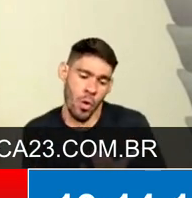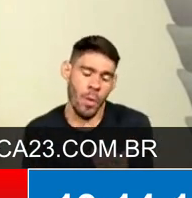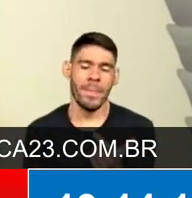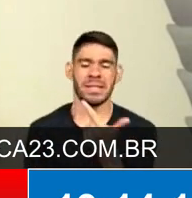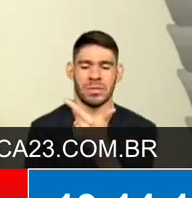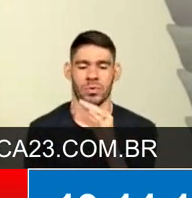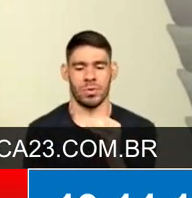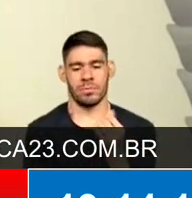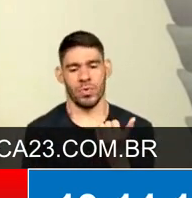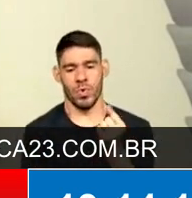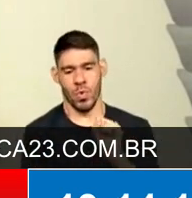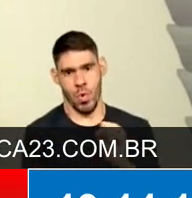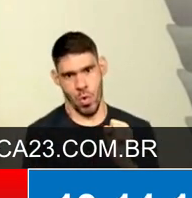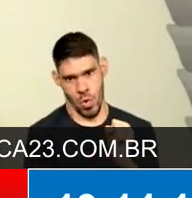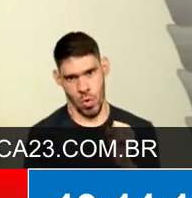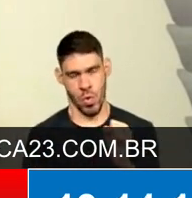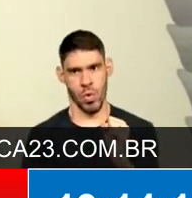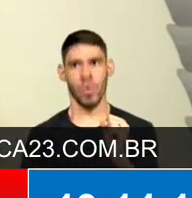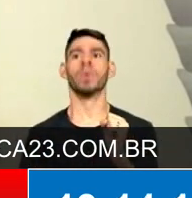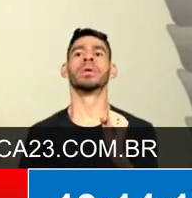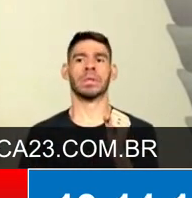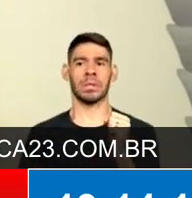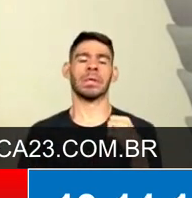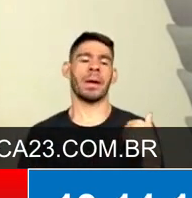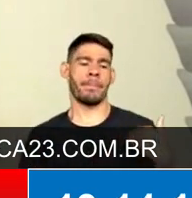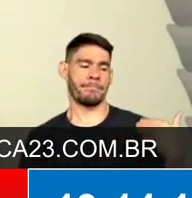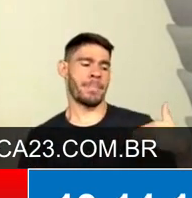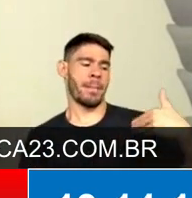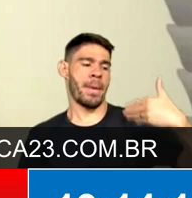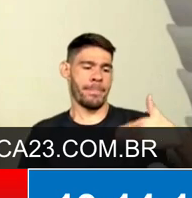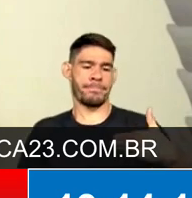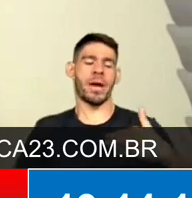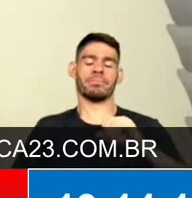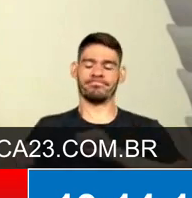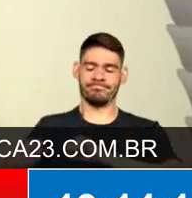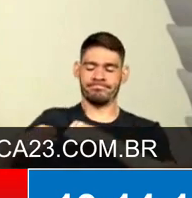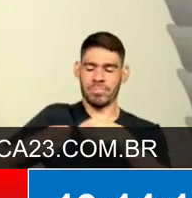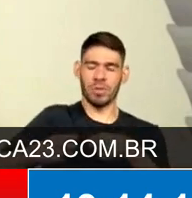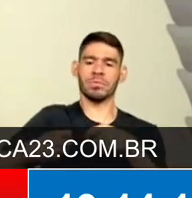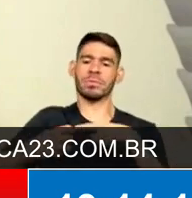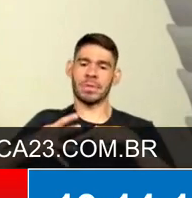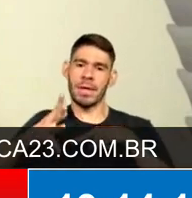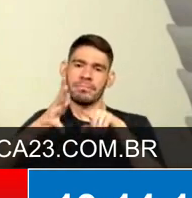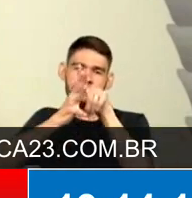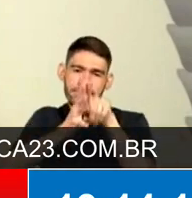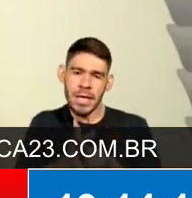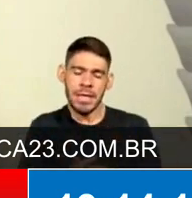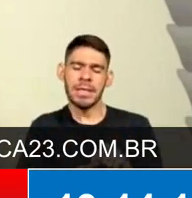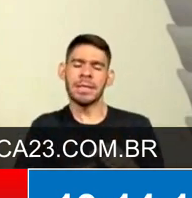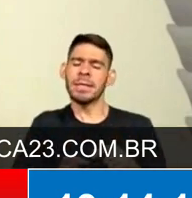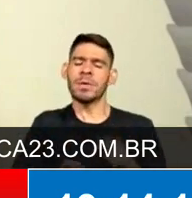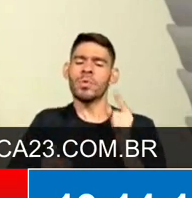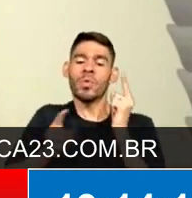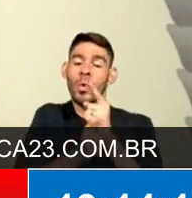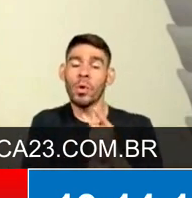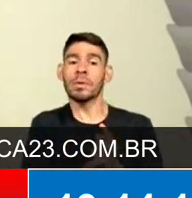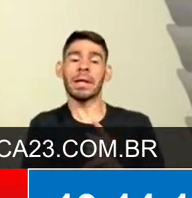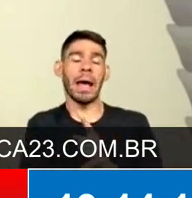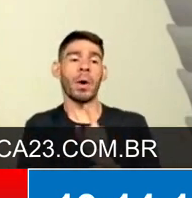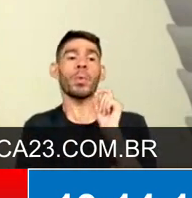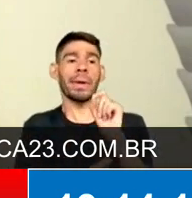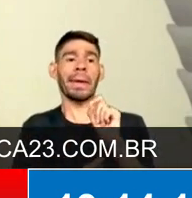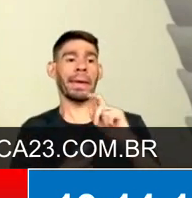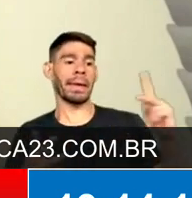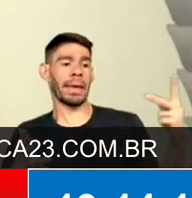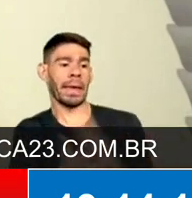2008. Então, vem sistematicamente se debruçando em dados para entender onde estão as falhas. E com isso,